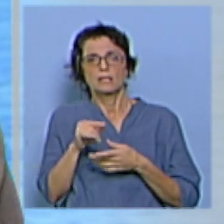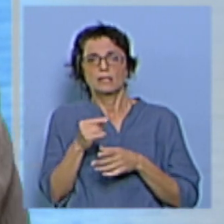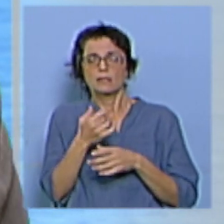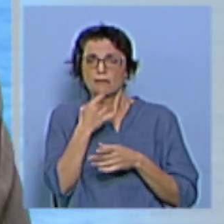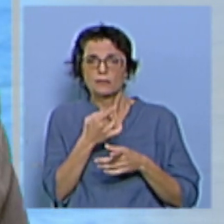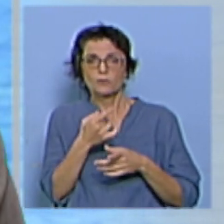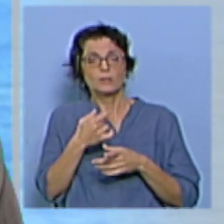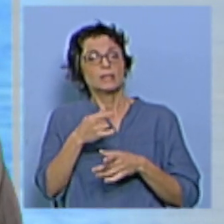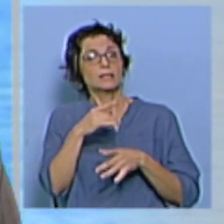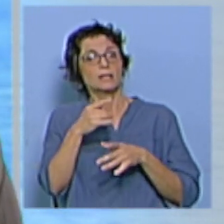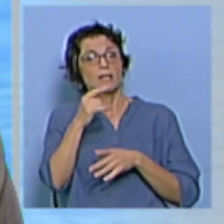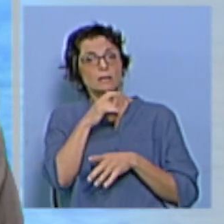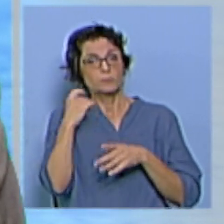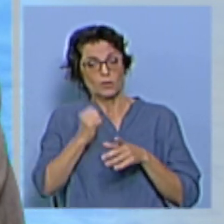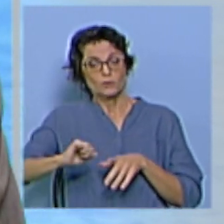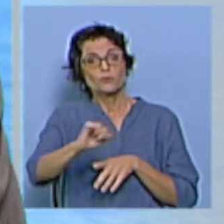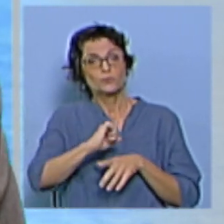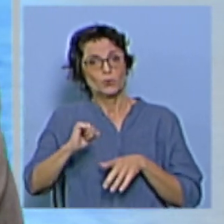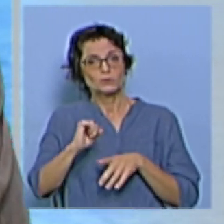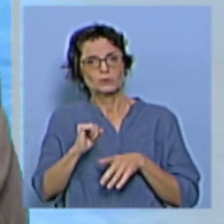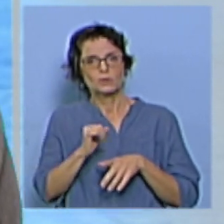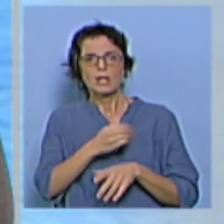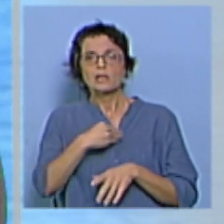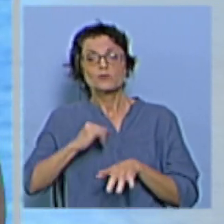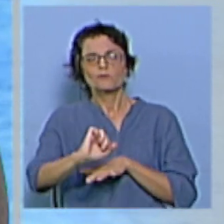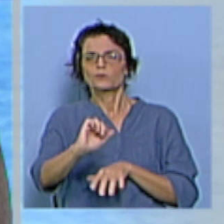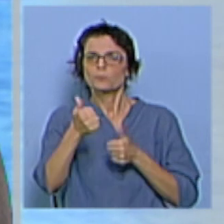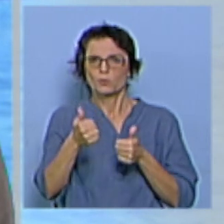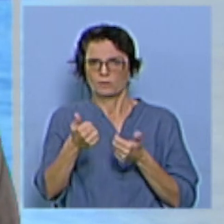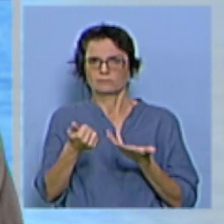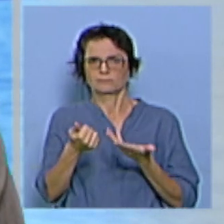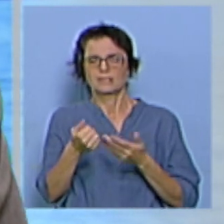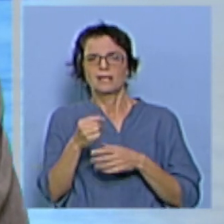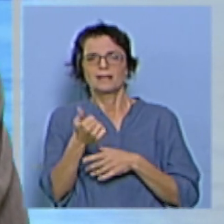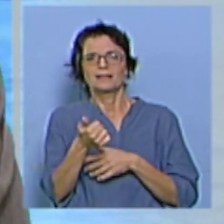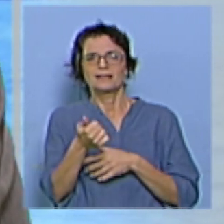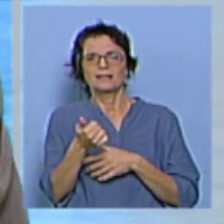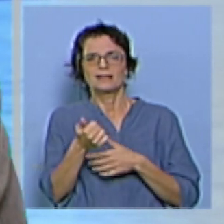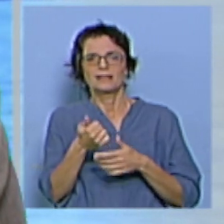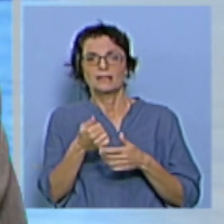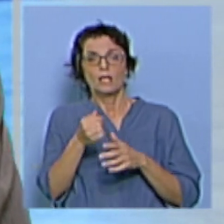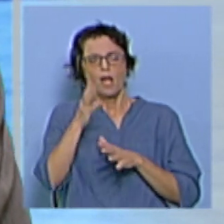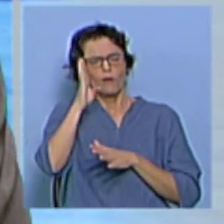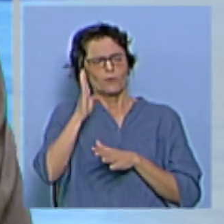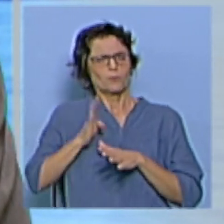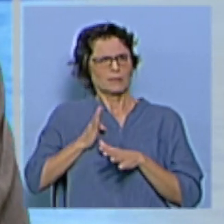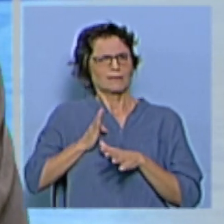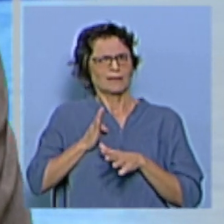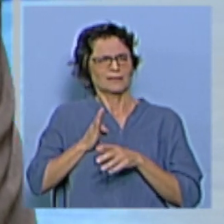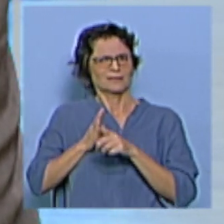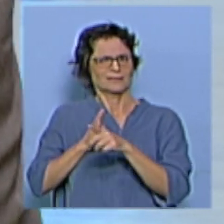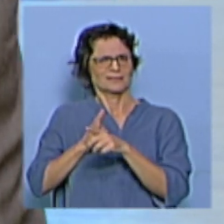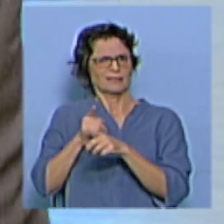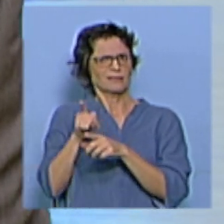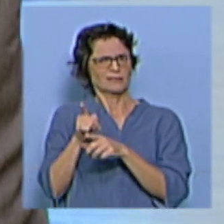estão de boa saúde. Porque para um militar, para um agente de segurança, saber que o capelão está bem é meio caminho andado para nós